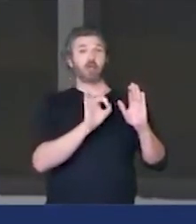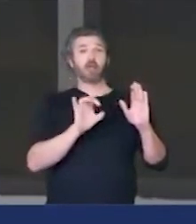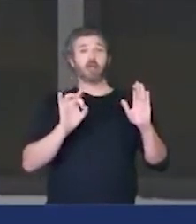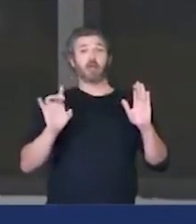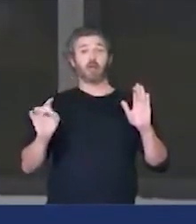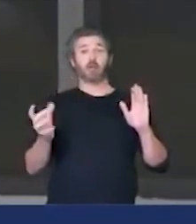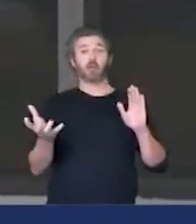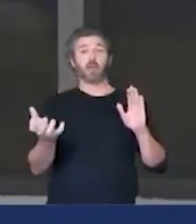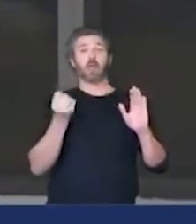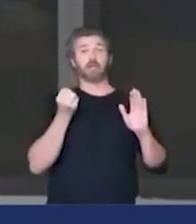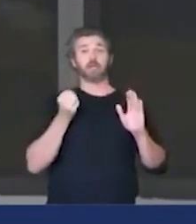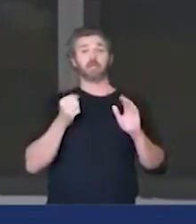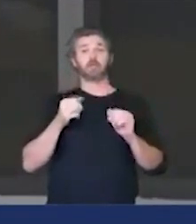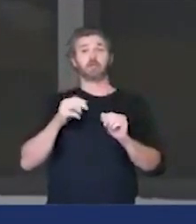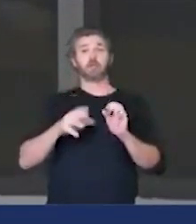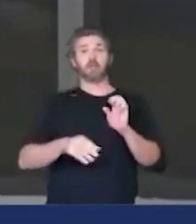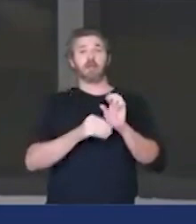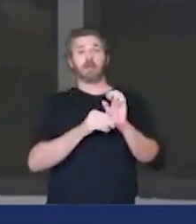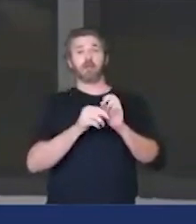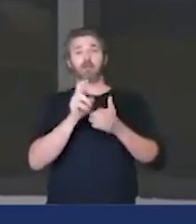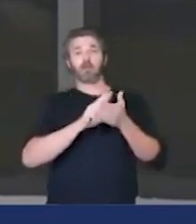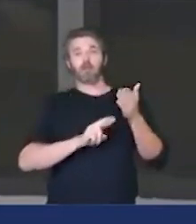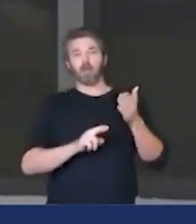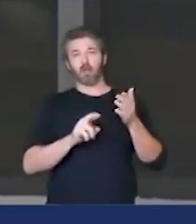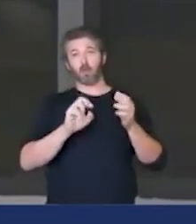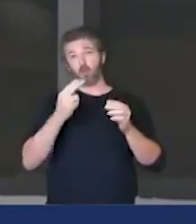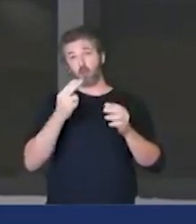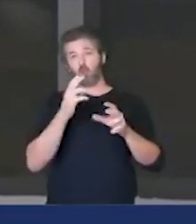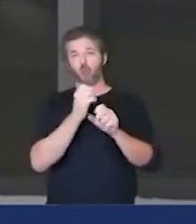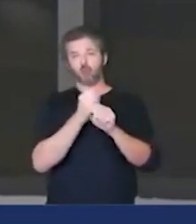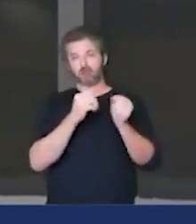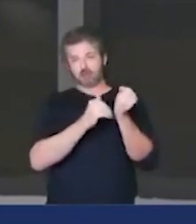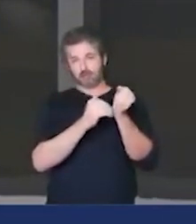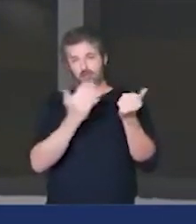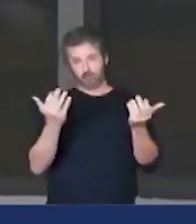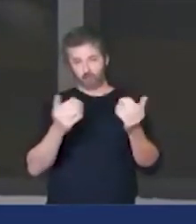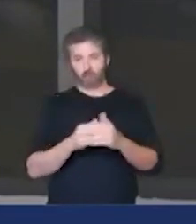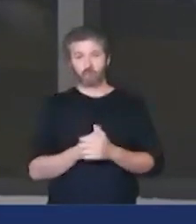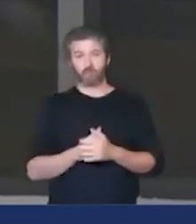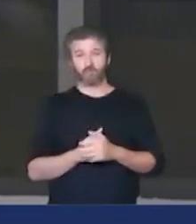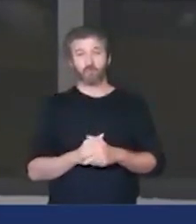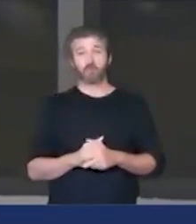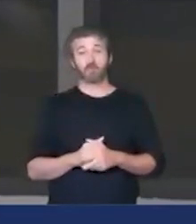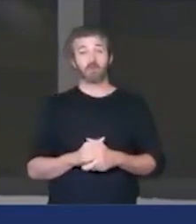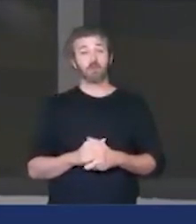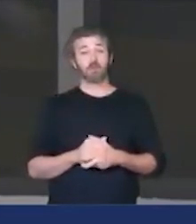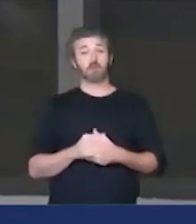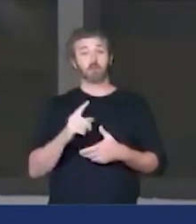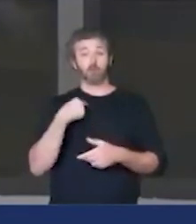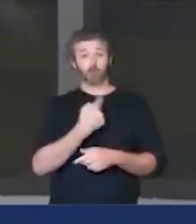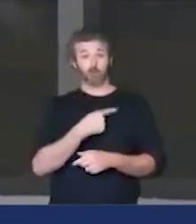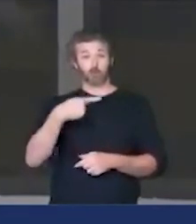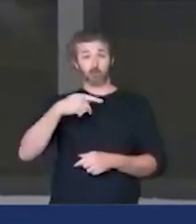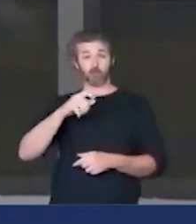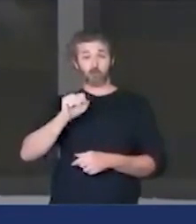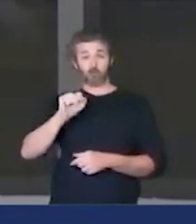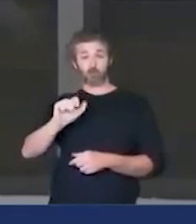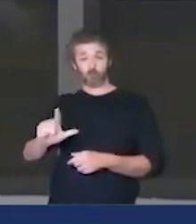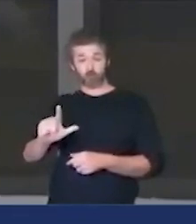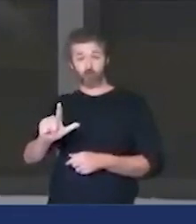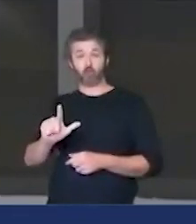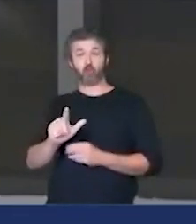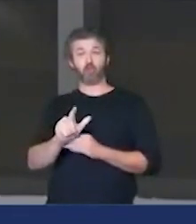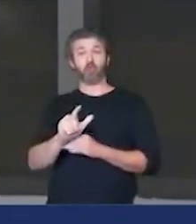desses parlamentares recebeu das chamadas emendas de relator ou o orçamento secreto, que inclusive nós do PSOL, deputada